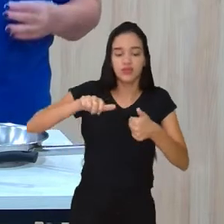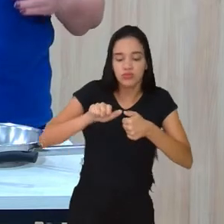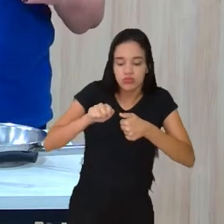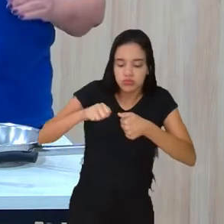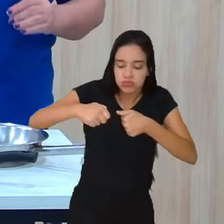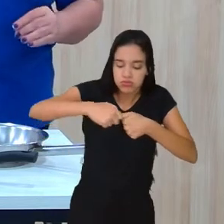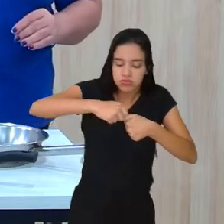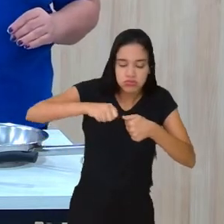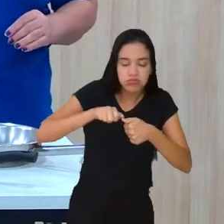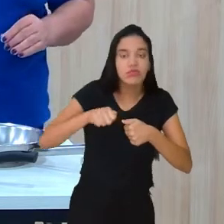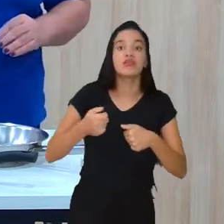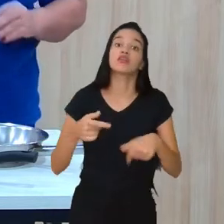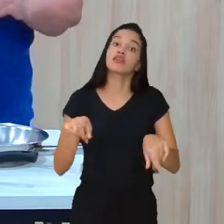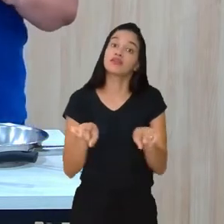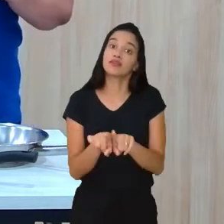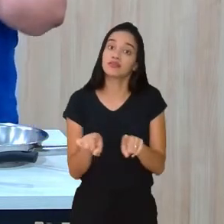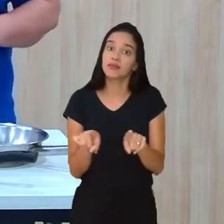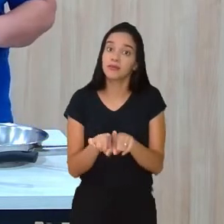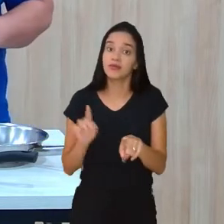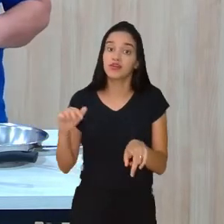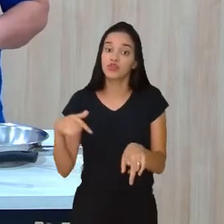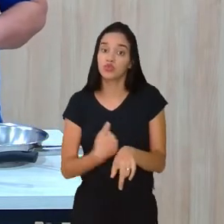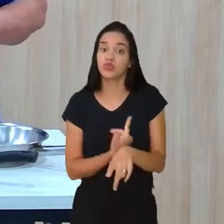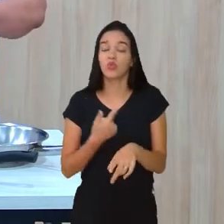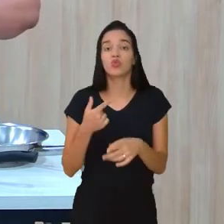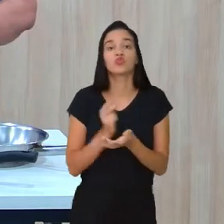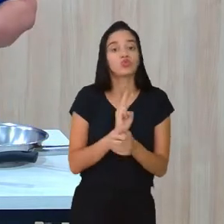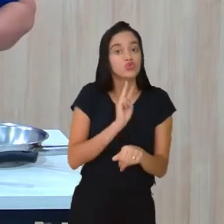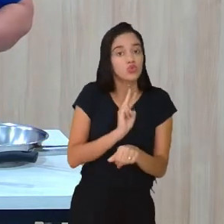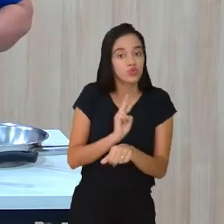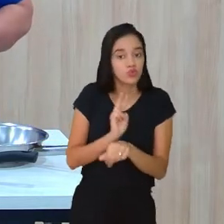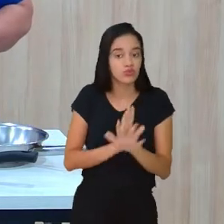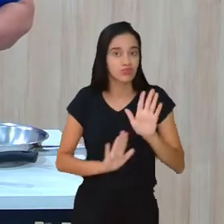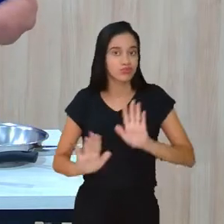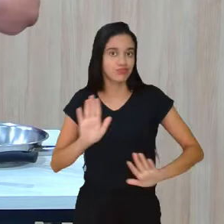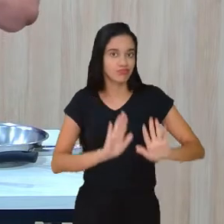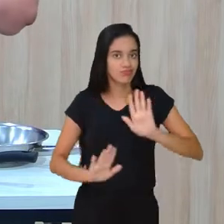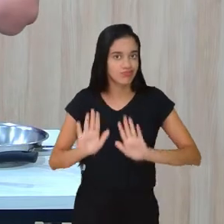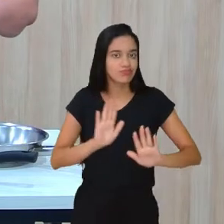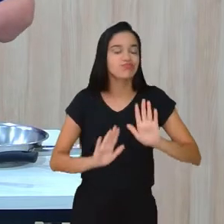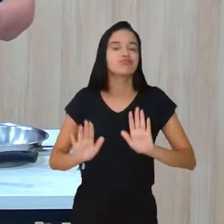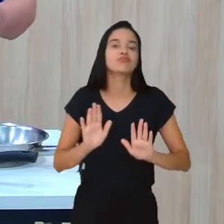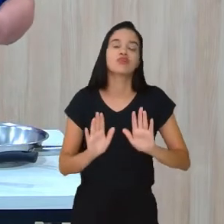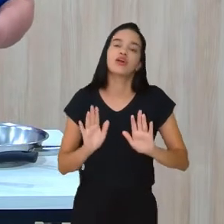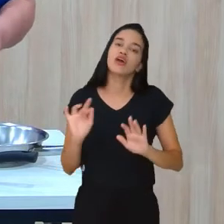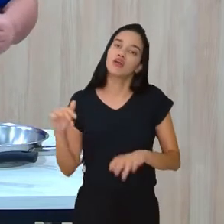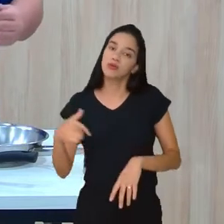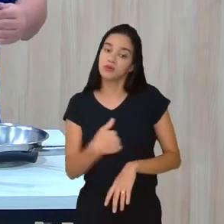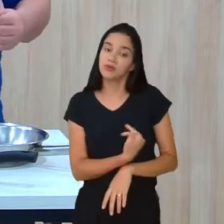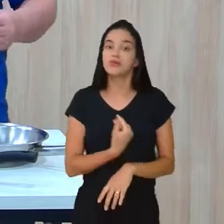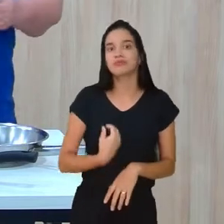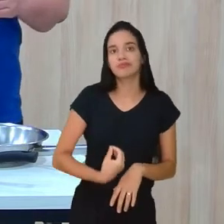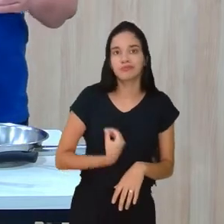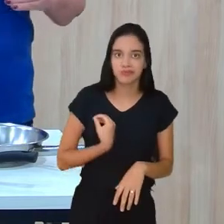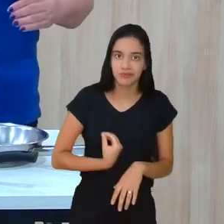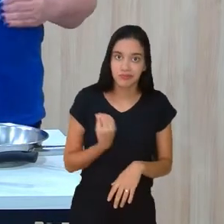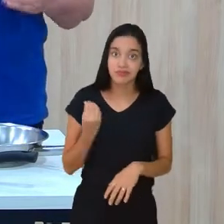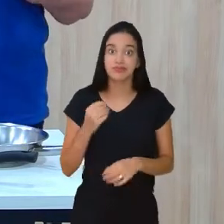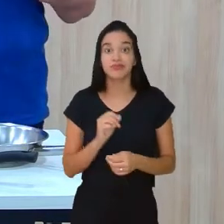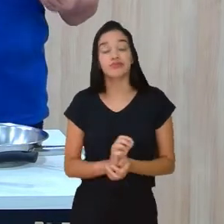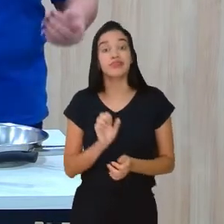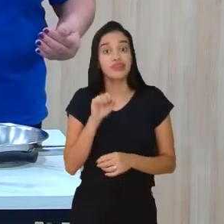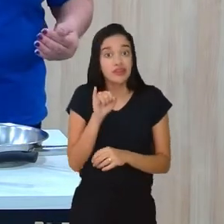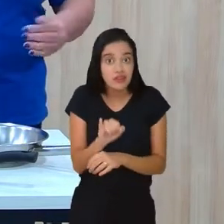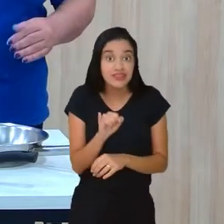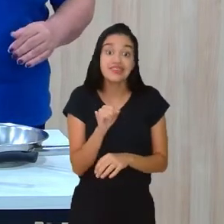alicates. Então, isso vale também o nosso cuidado em relação aí. E todos nós estamos aí, gente, propício,